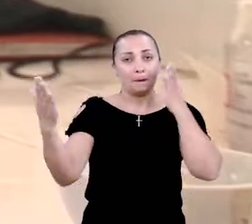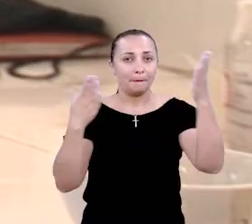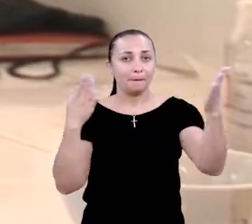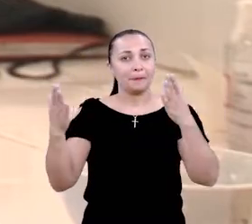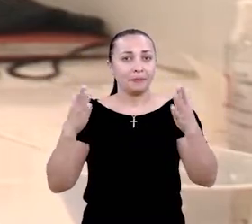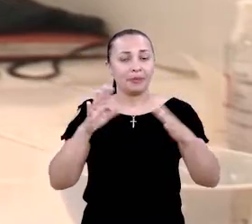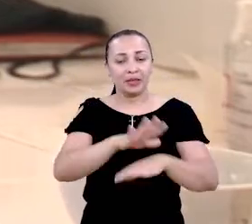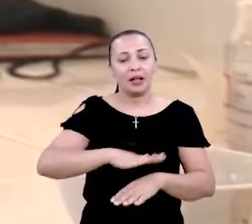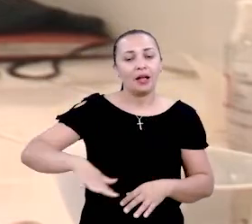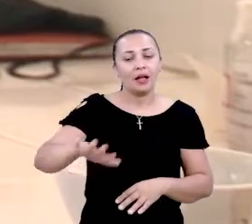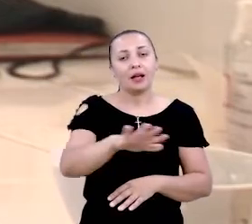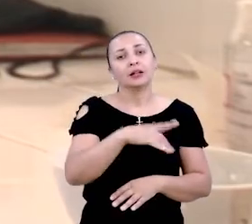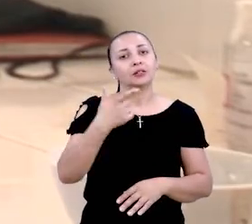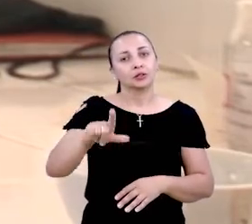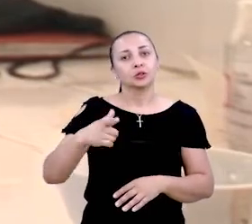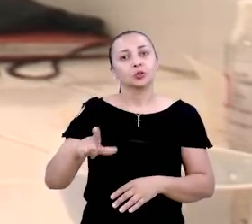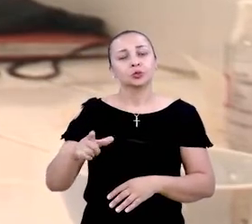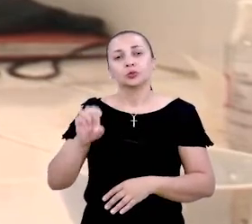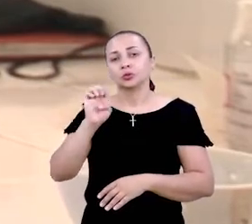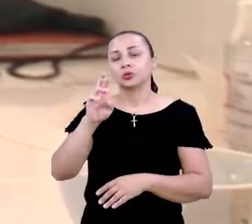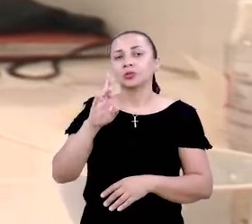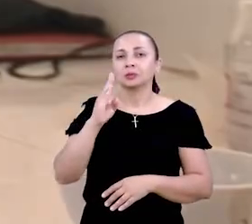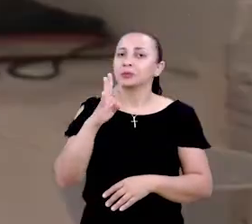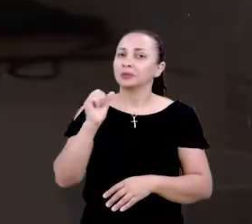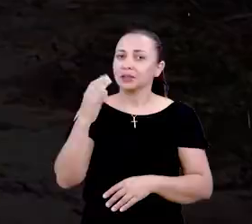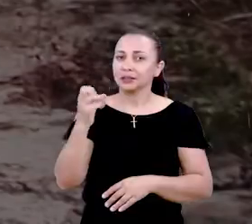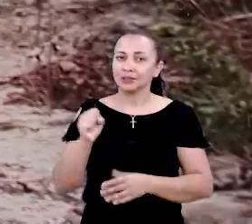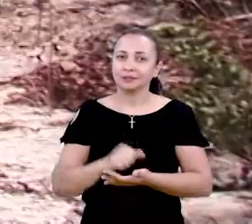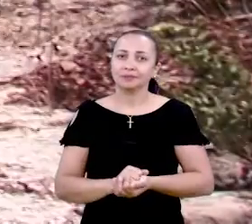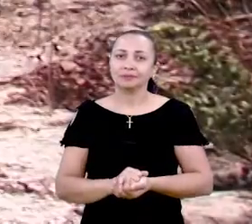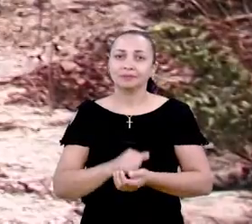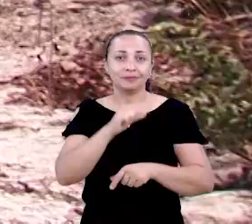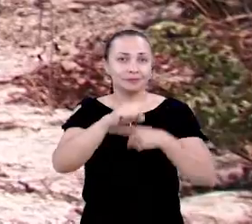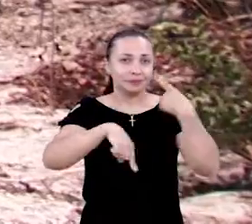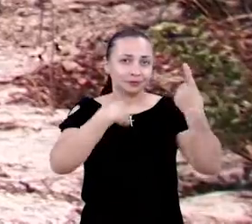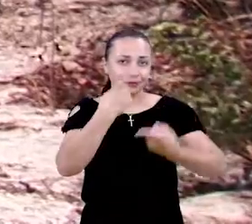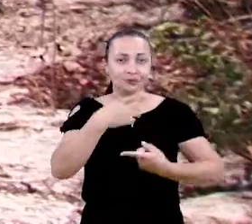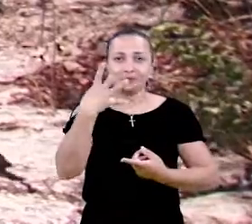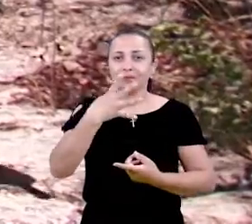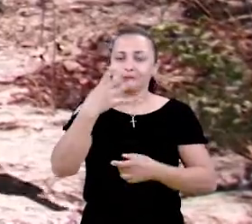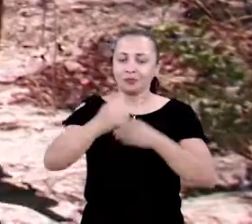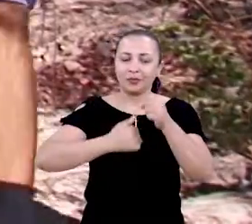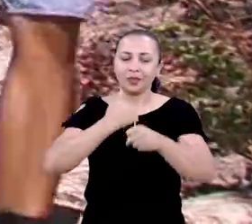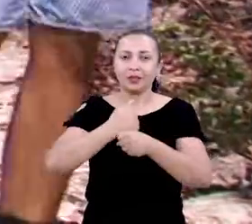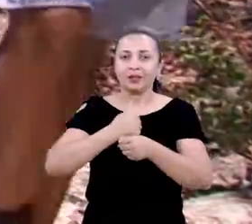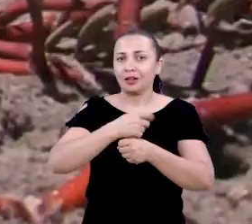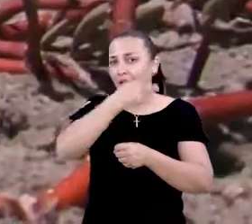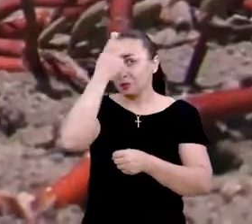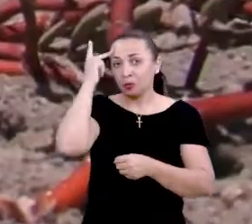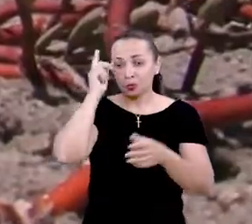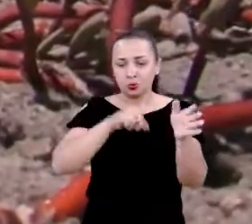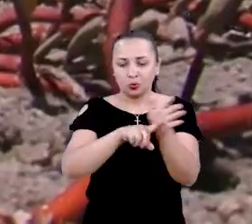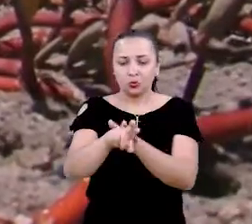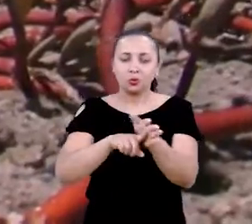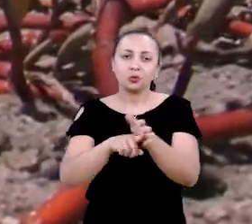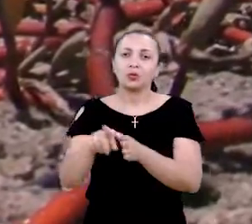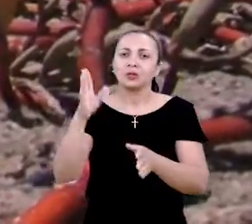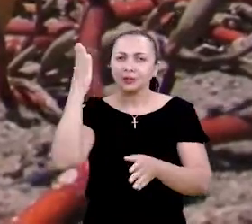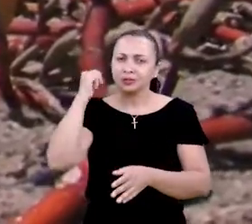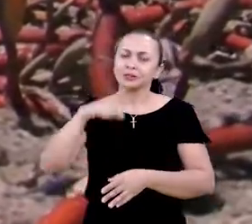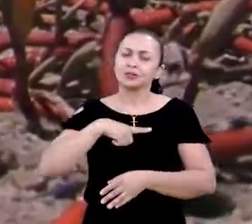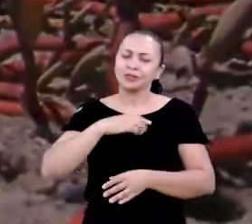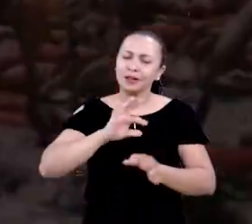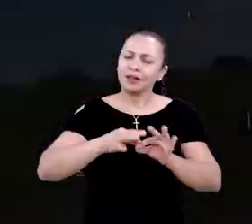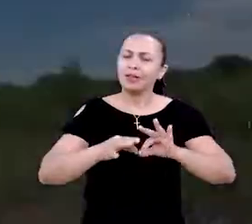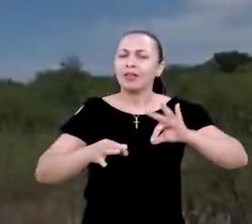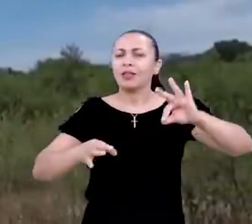Comparando a áreas que não tinham essas herbáceas. Depois de 4 anos, os pesquisadores sabem que ainda há um longo caminho